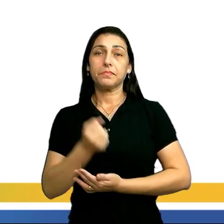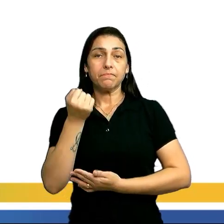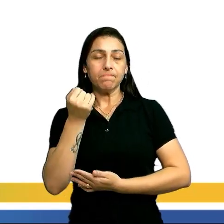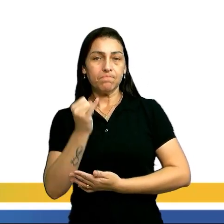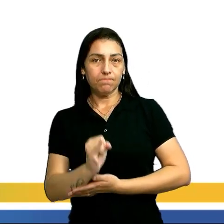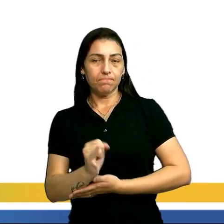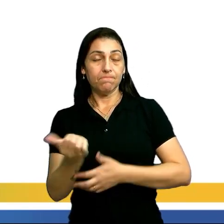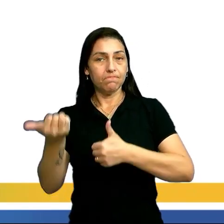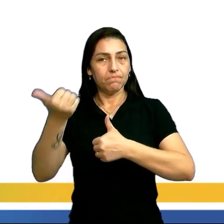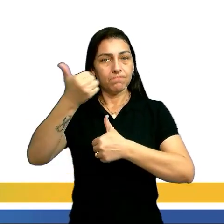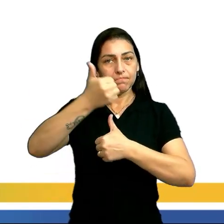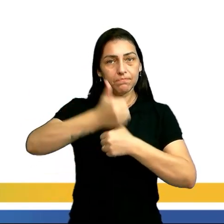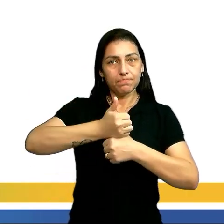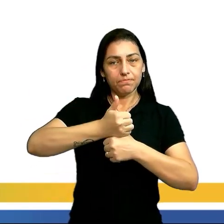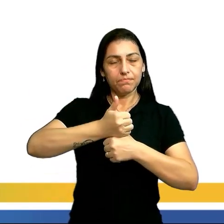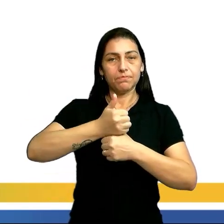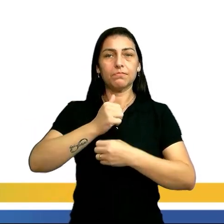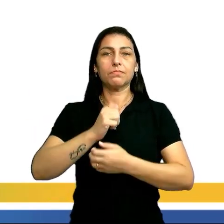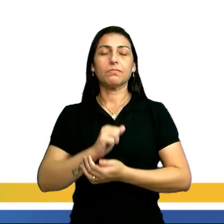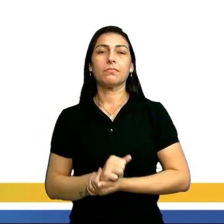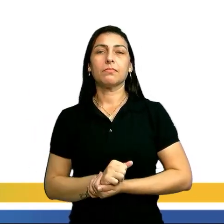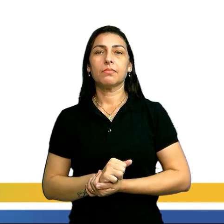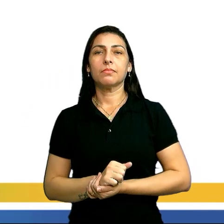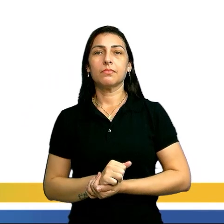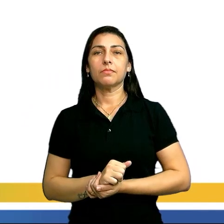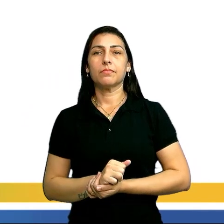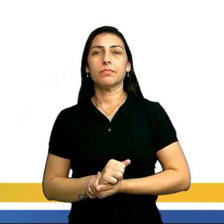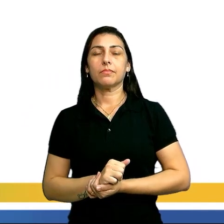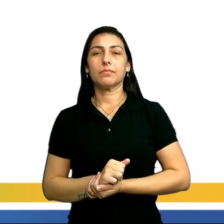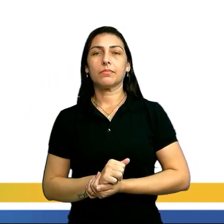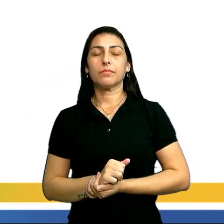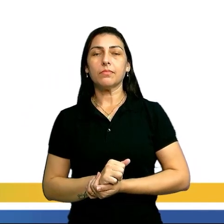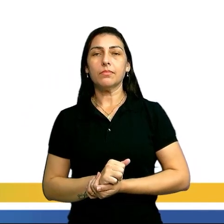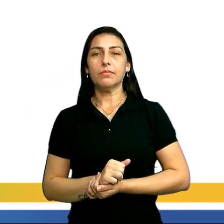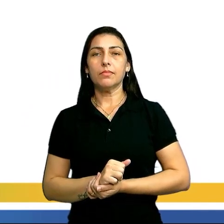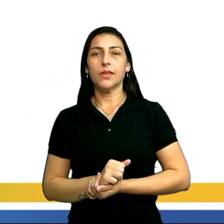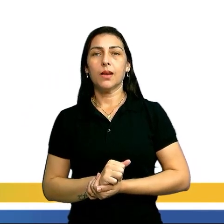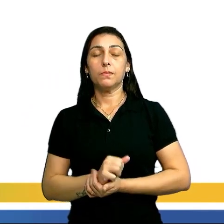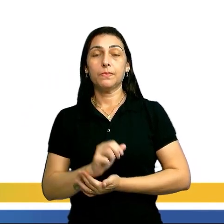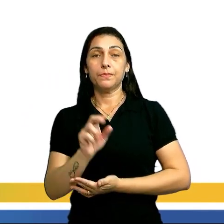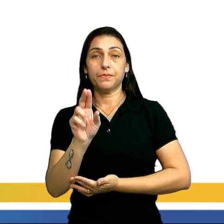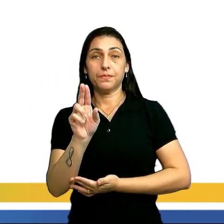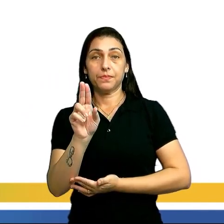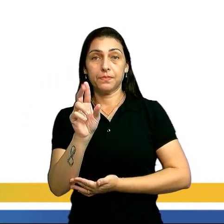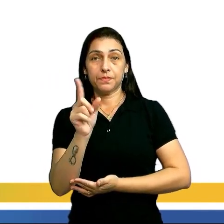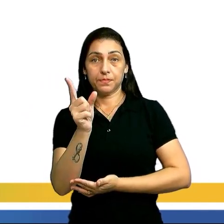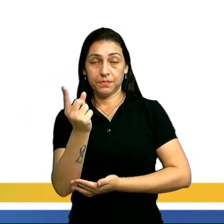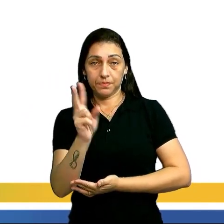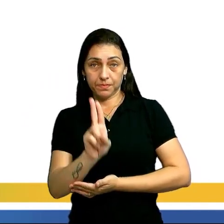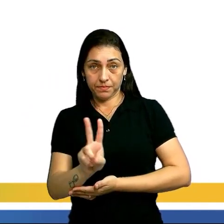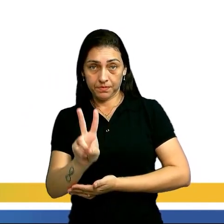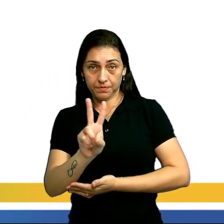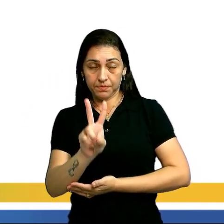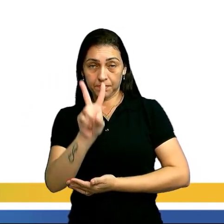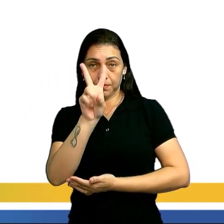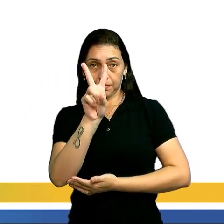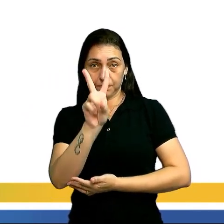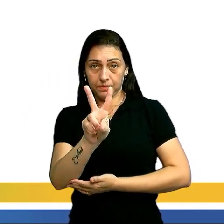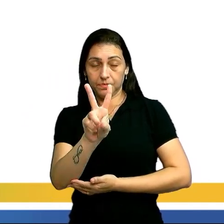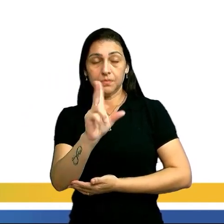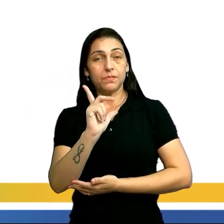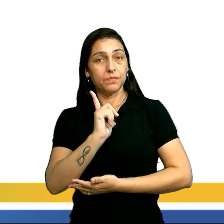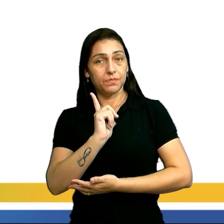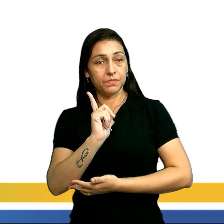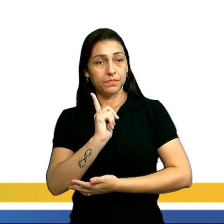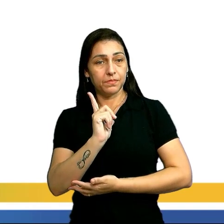gente substituir aí, ó, né? A gente substituindo esse valor, tá, em 2, nós vamos